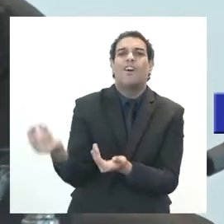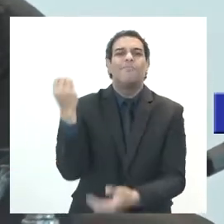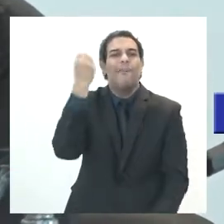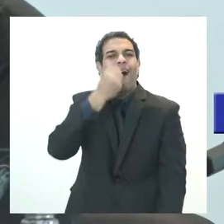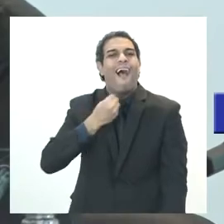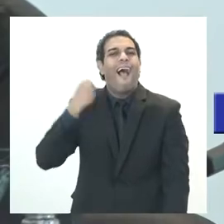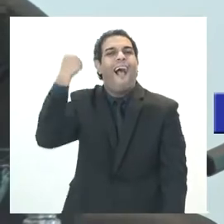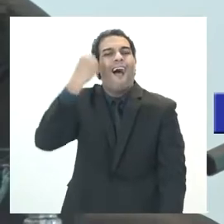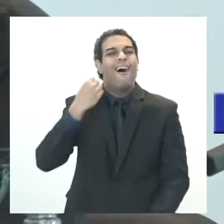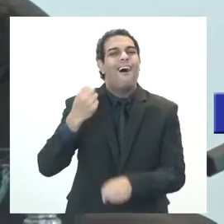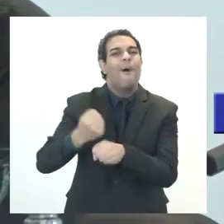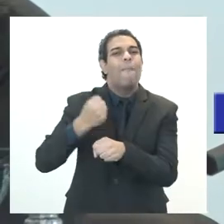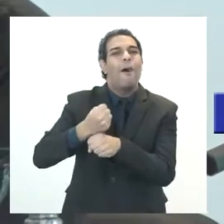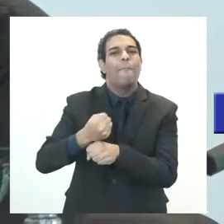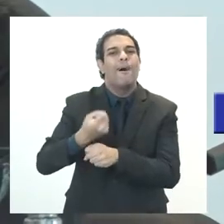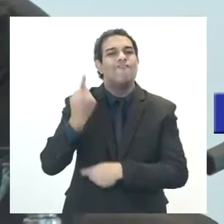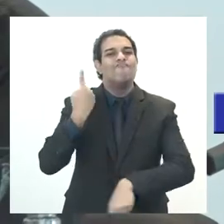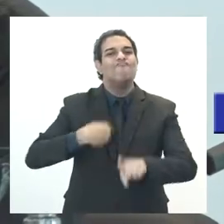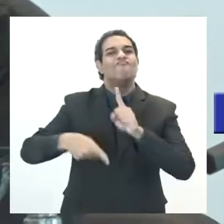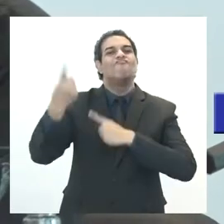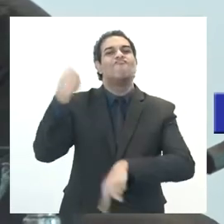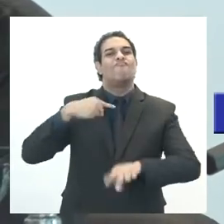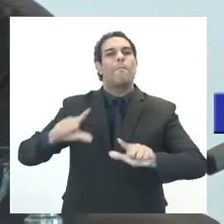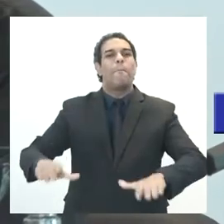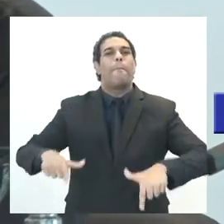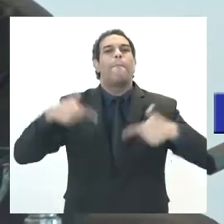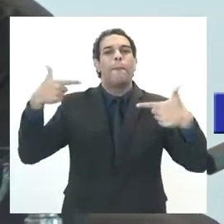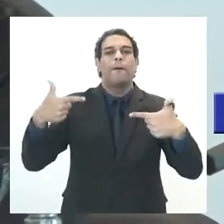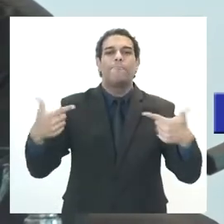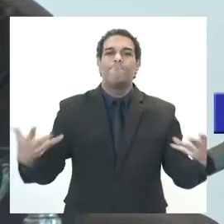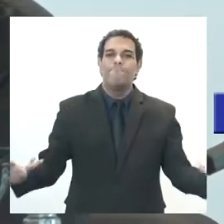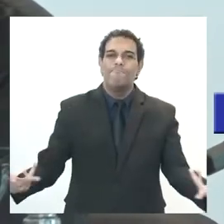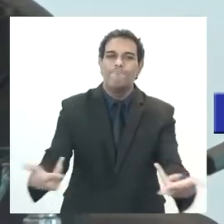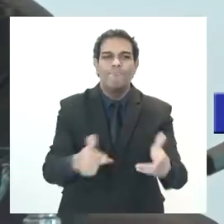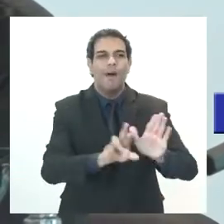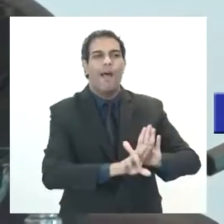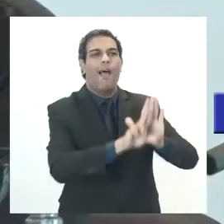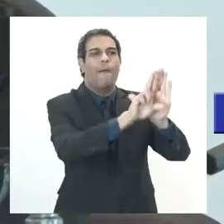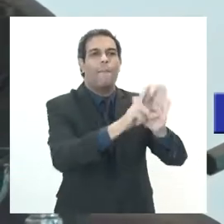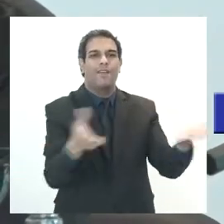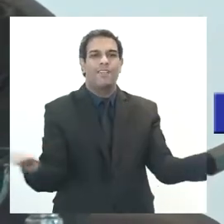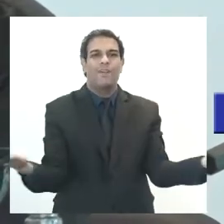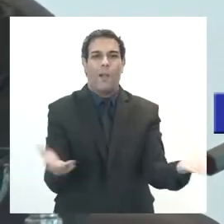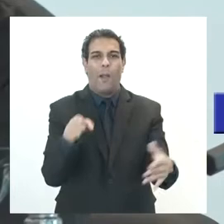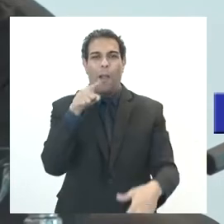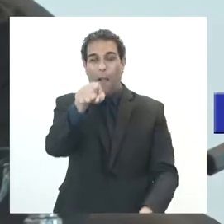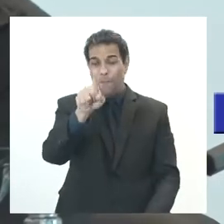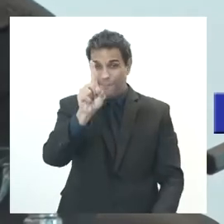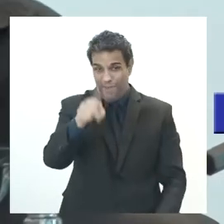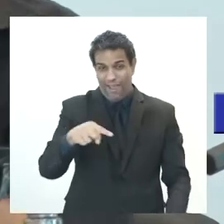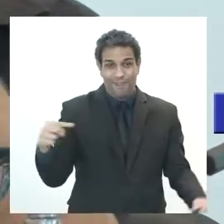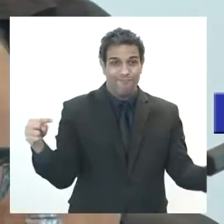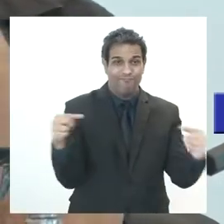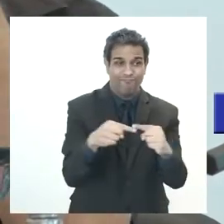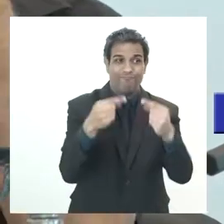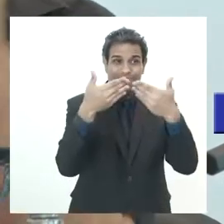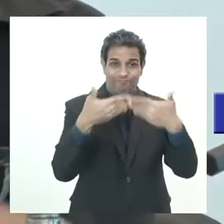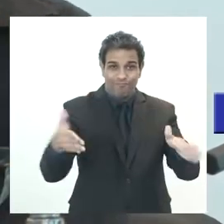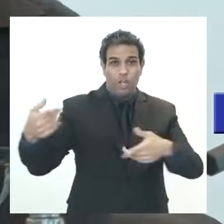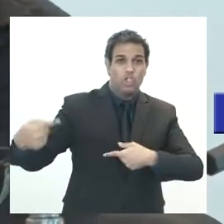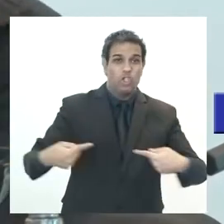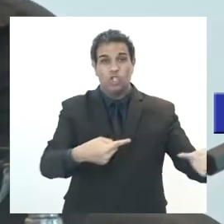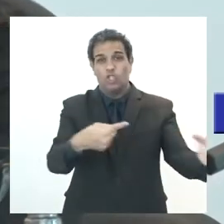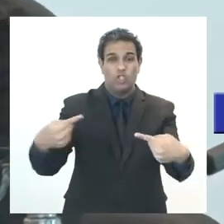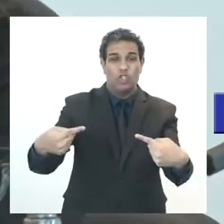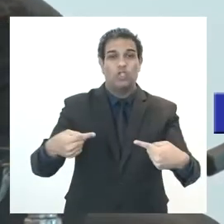né de anos mas houve alesco as suas atitudes estão bem representadas aqui hoje né Essa aqui é uma delas abrindo espaço para